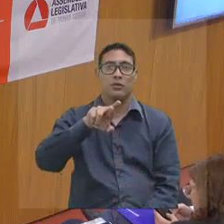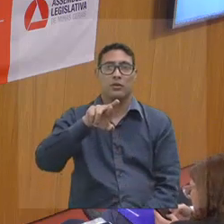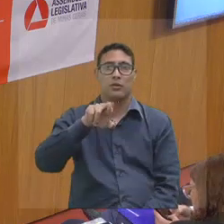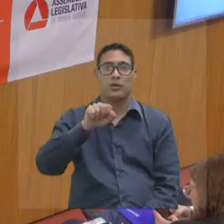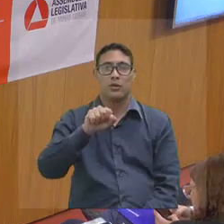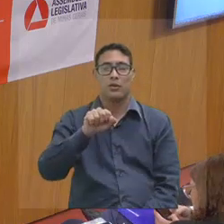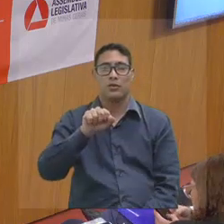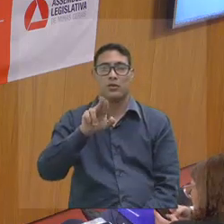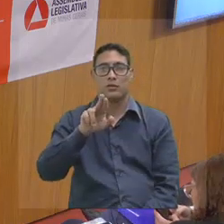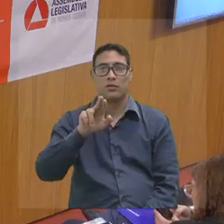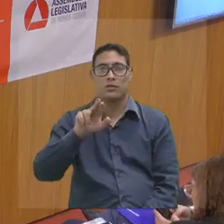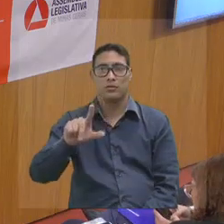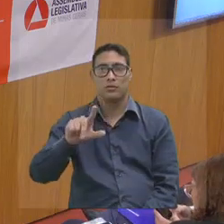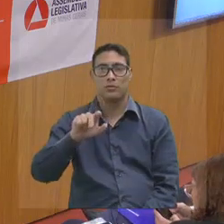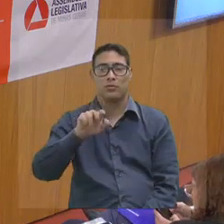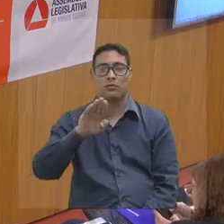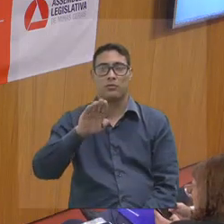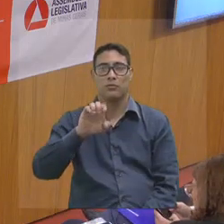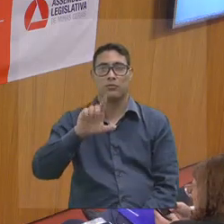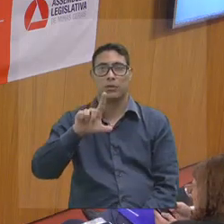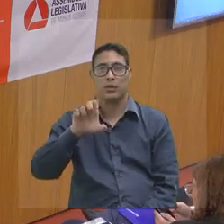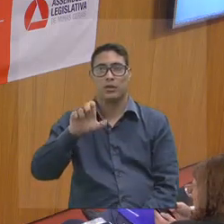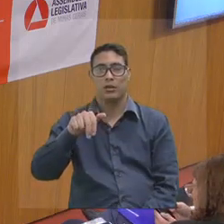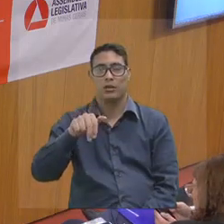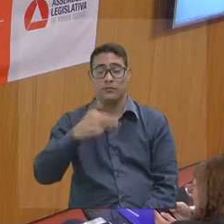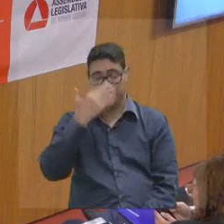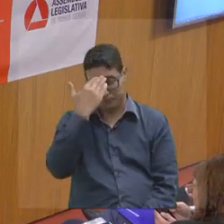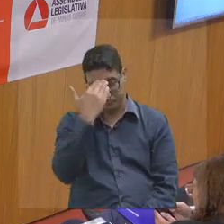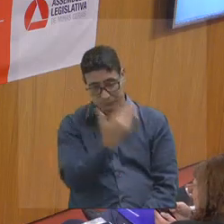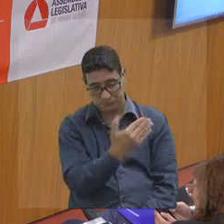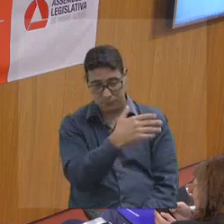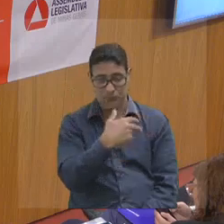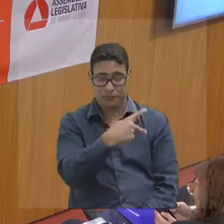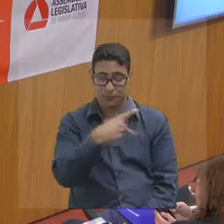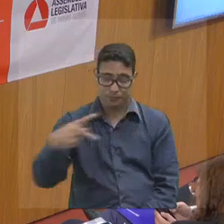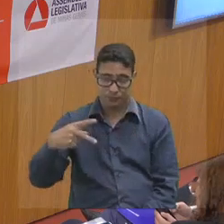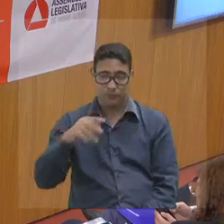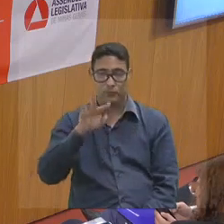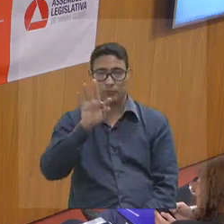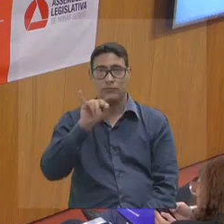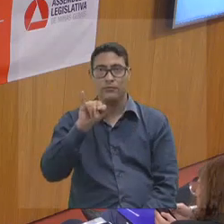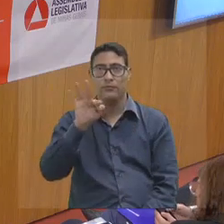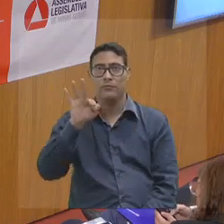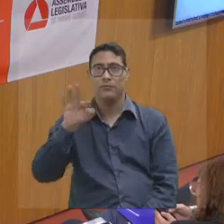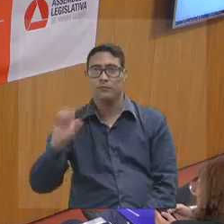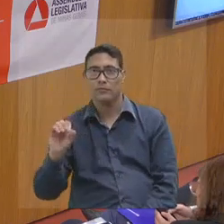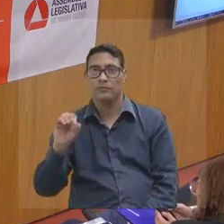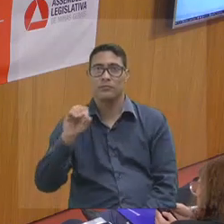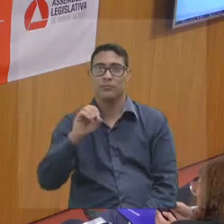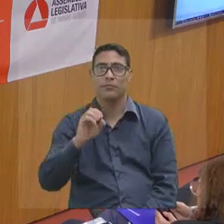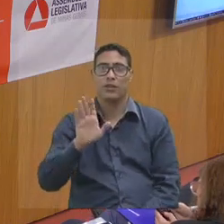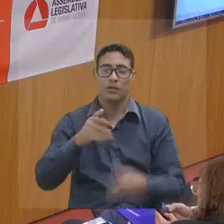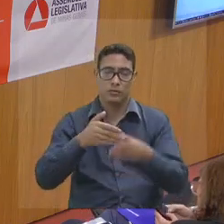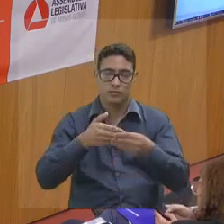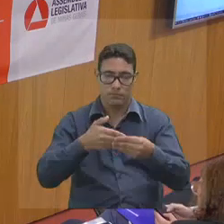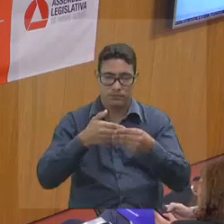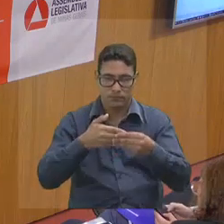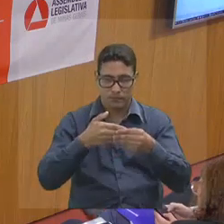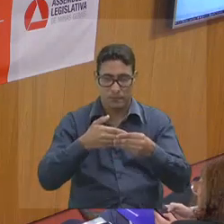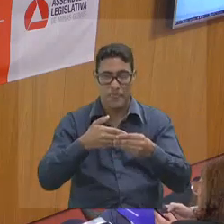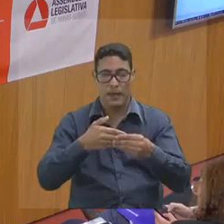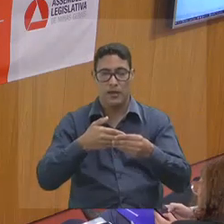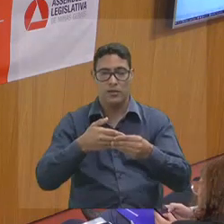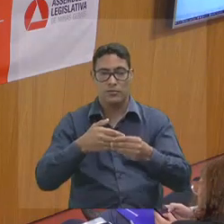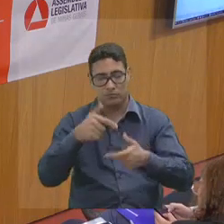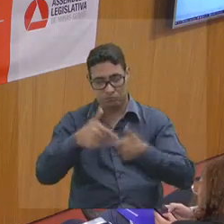Muito obrigado Presidente dito Torres quero cumprimentá-lo pelo trabalho à frente da comissão